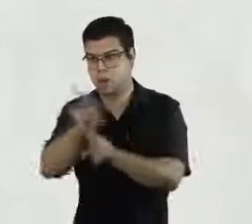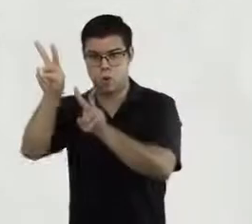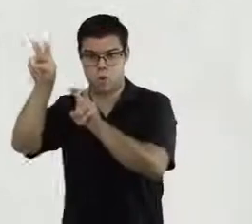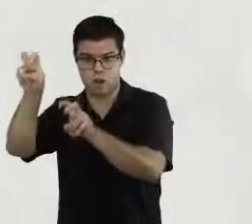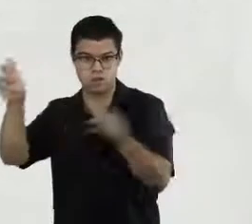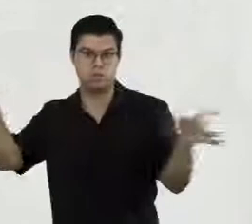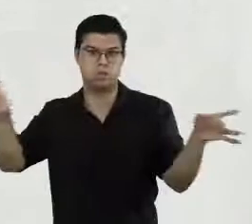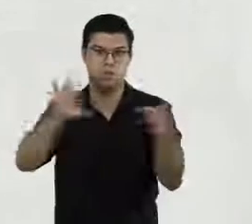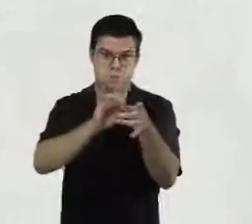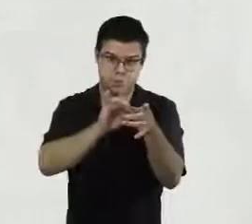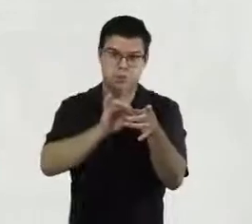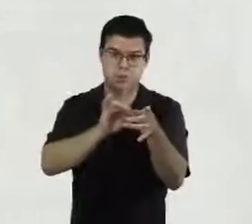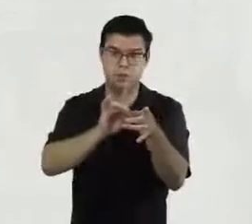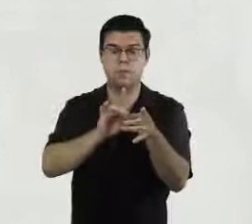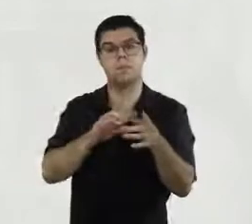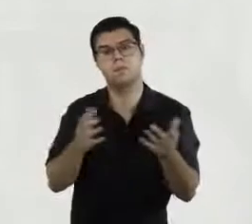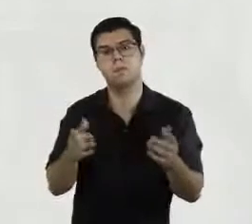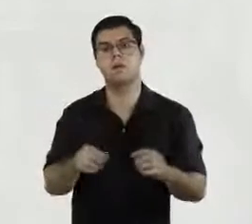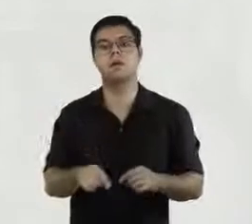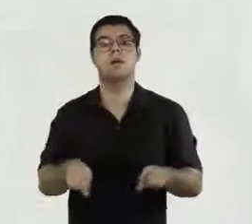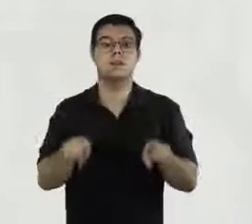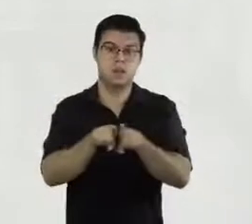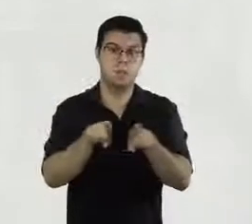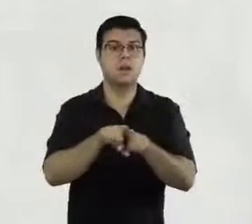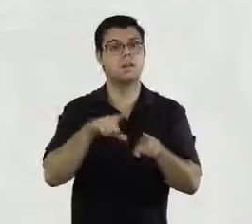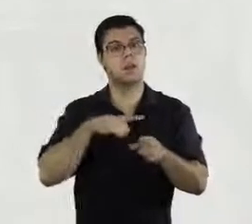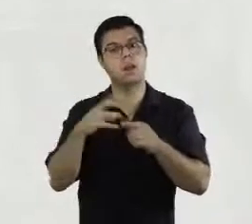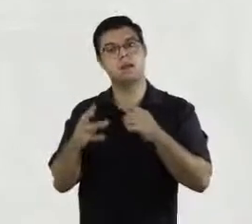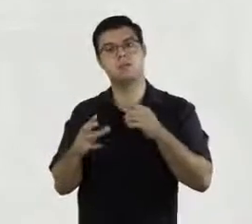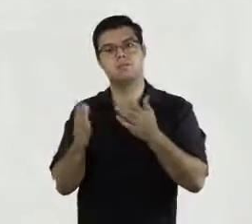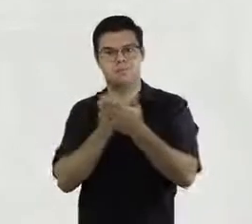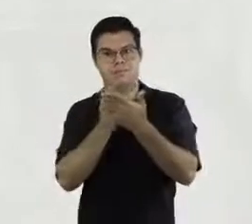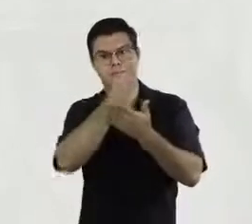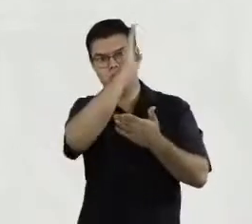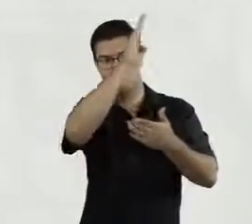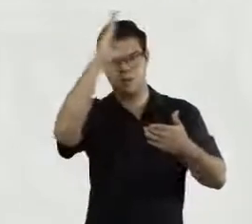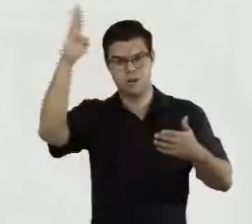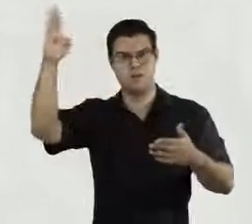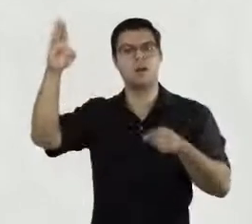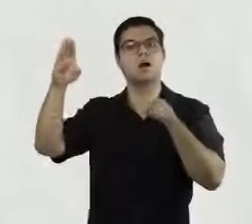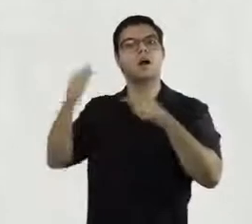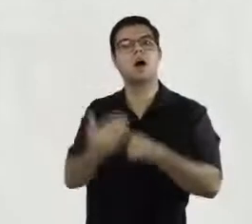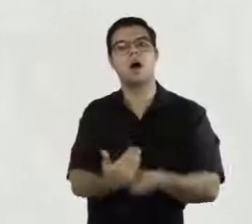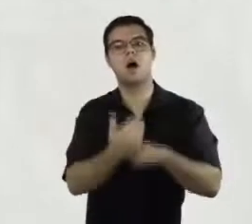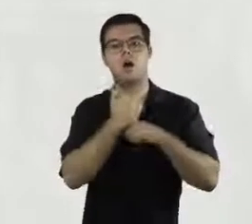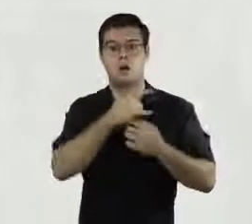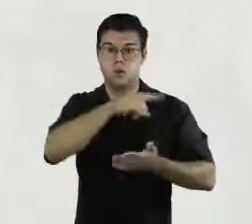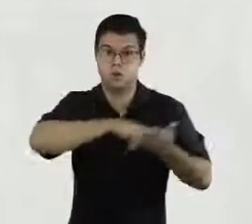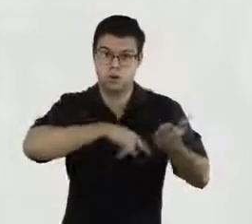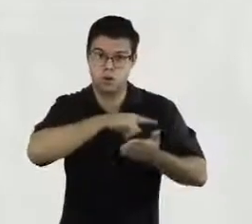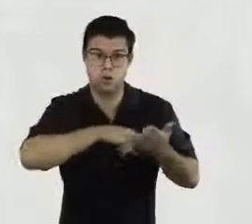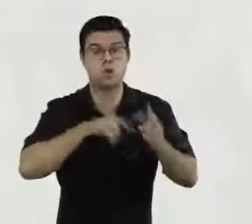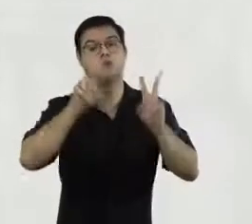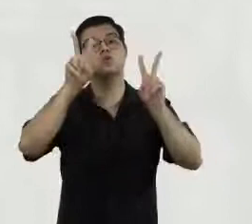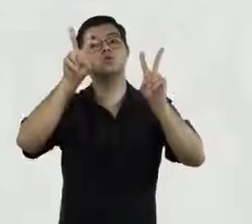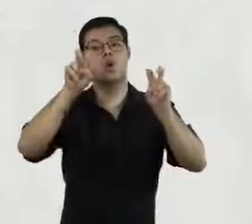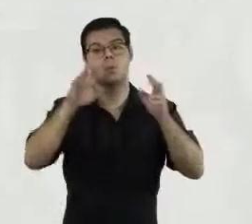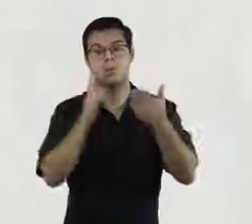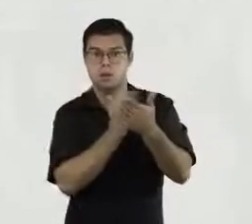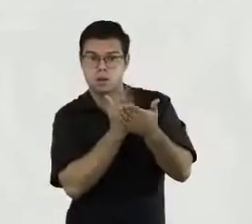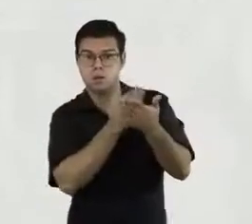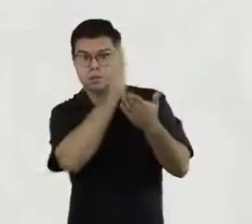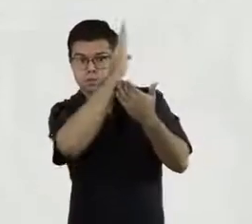serem expressos. Seria, portanto, a bibliografia o meio para se realizar a documentação da e sobre a